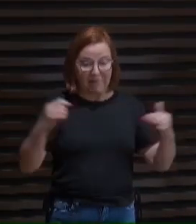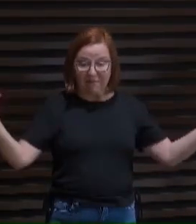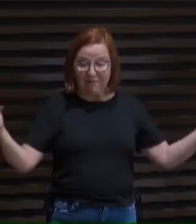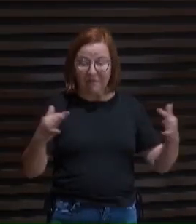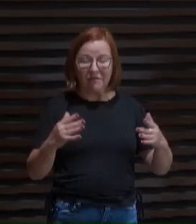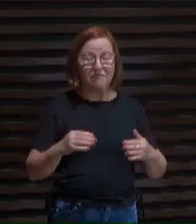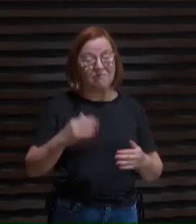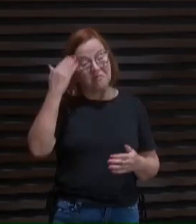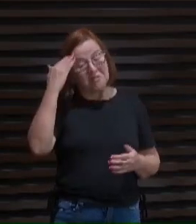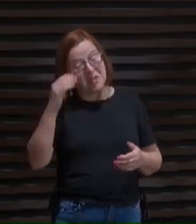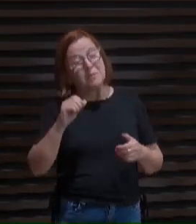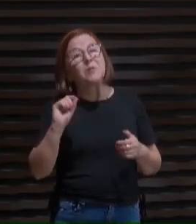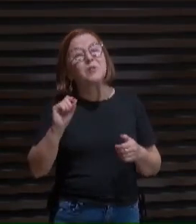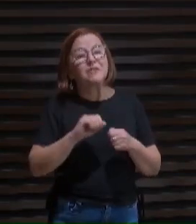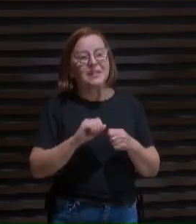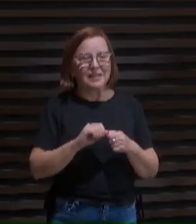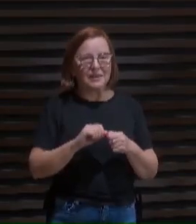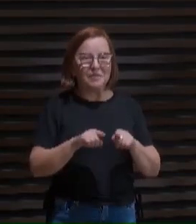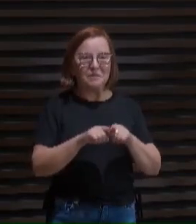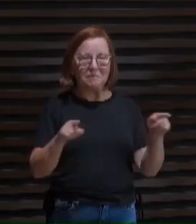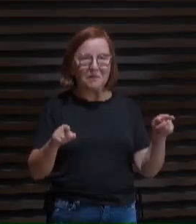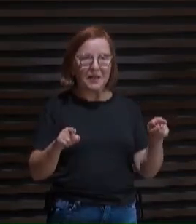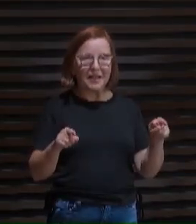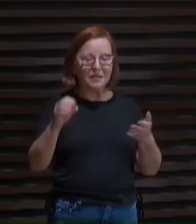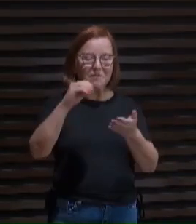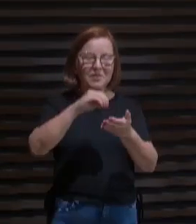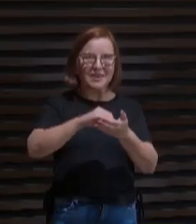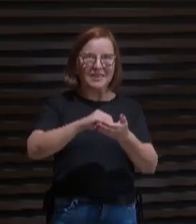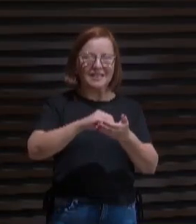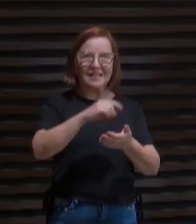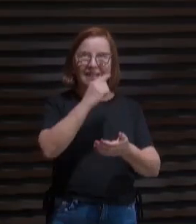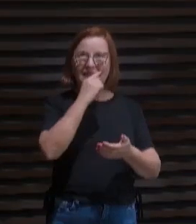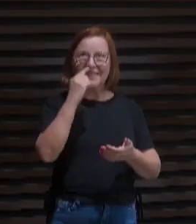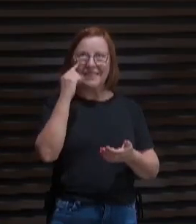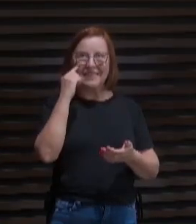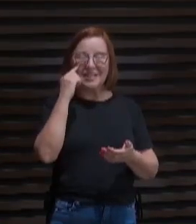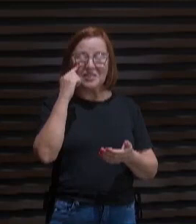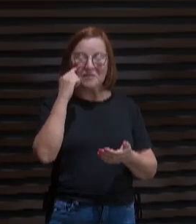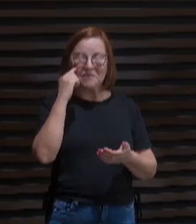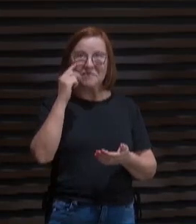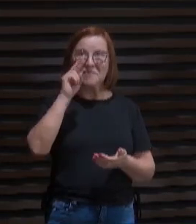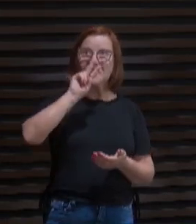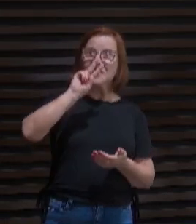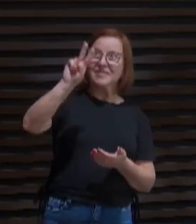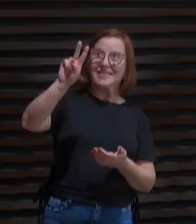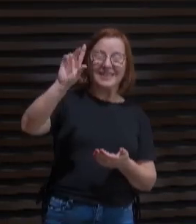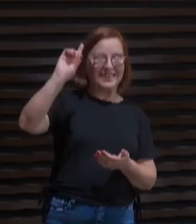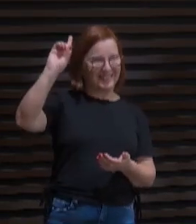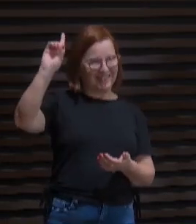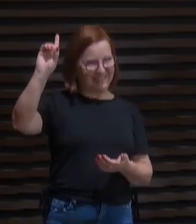Porém, os nossos olhos aonde? Estão onde? Estão fitos em ti.